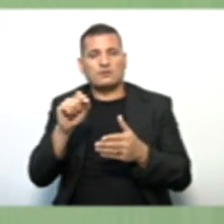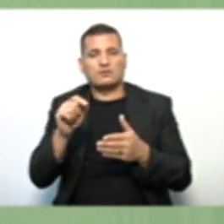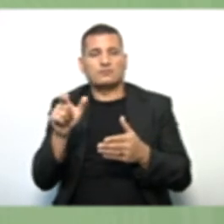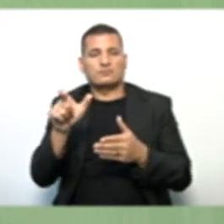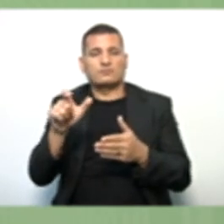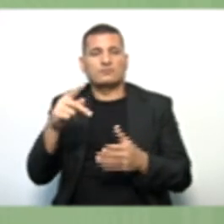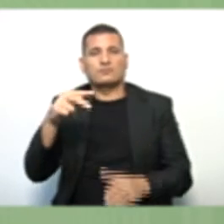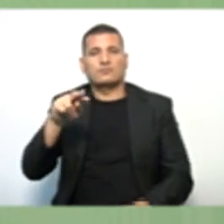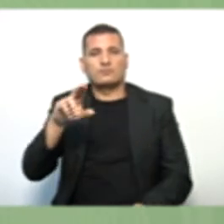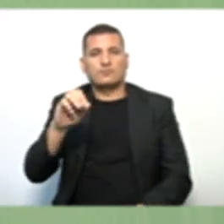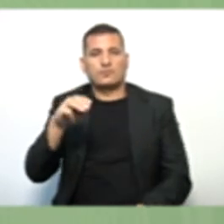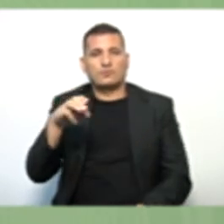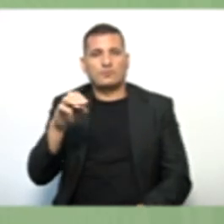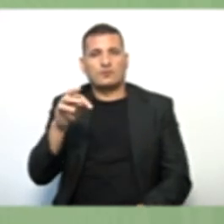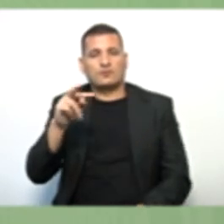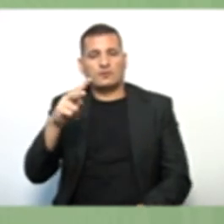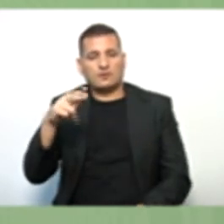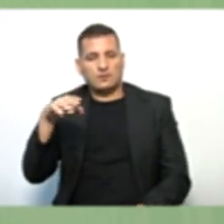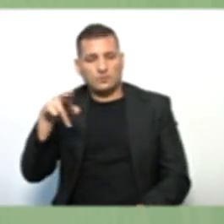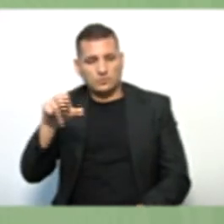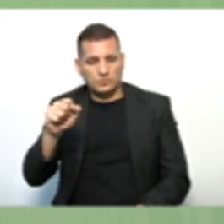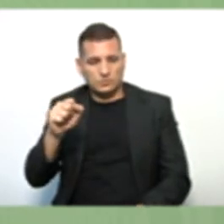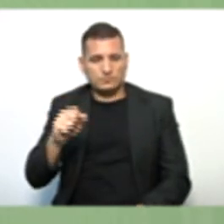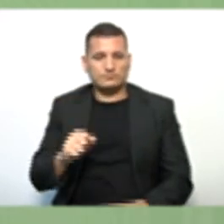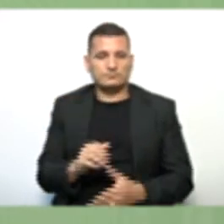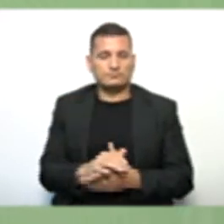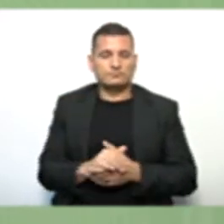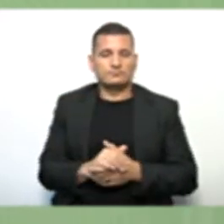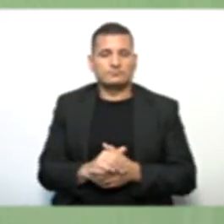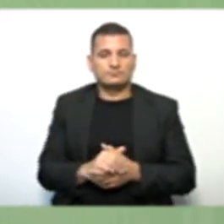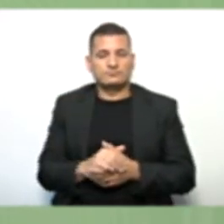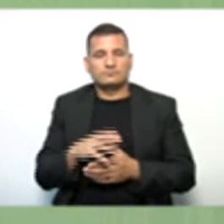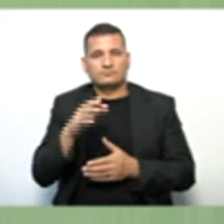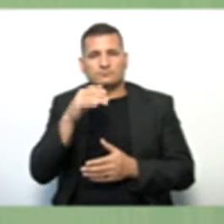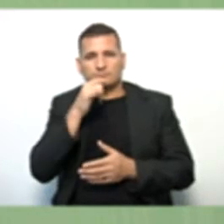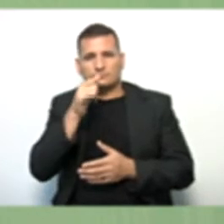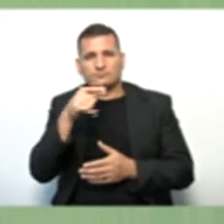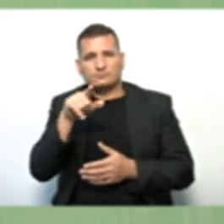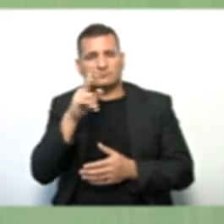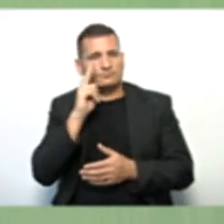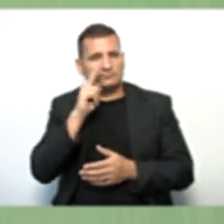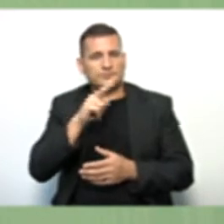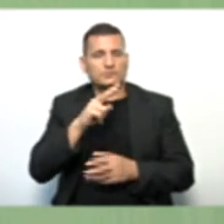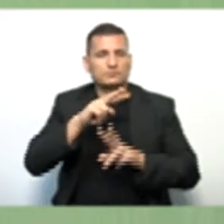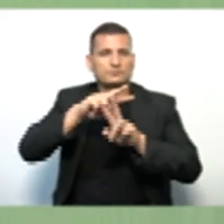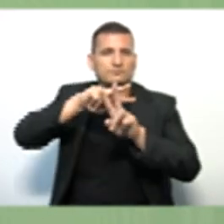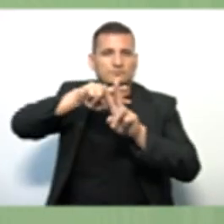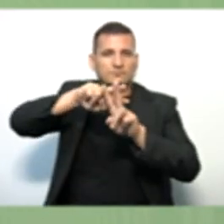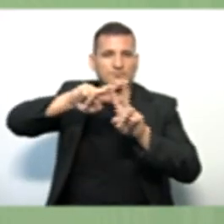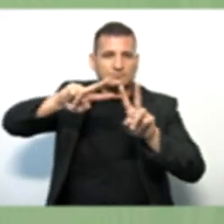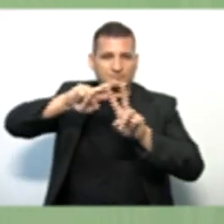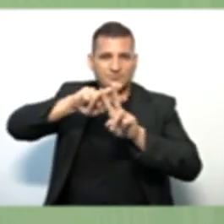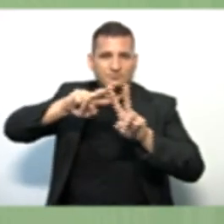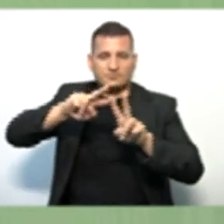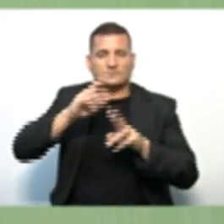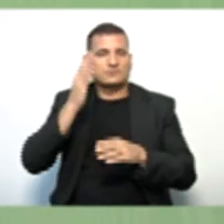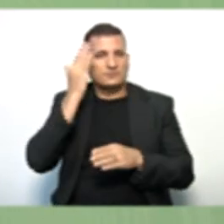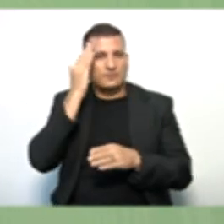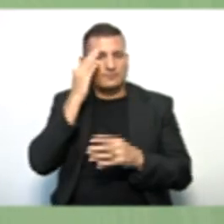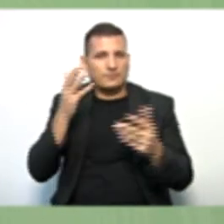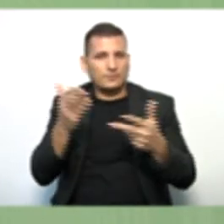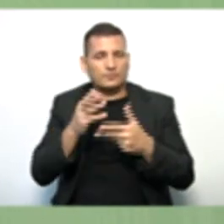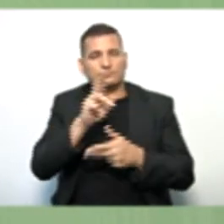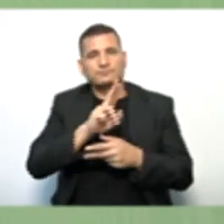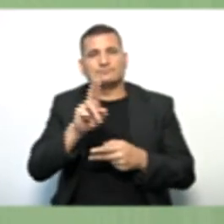coloquei, tá? Isso quem viu o Jogo da Velha, né, professor? Quem assistiu aquela lá, sabe o que eu estou falando aqui agora, porque a gente